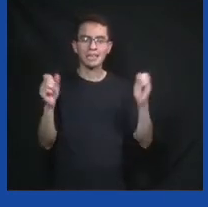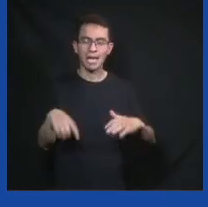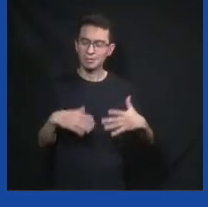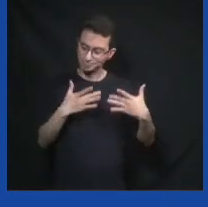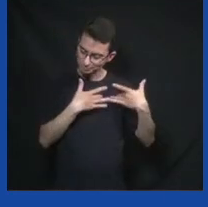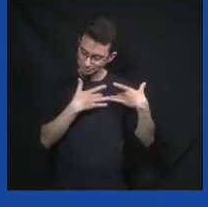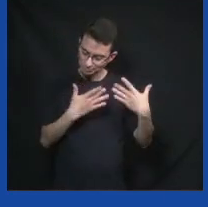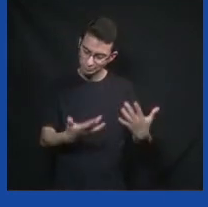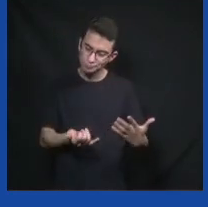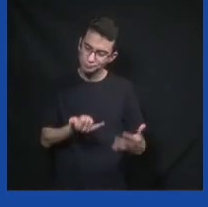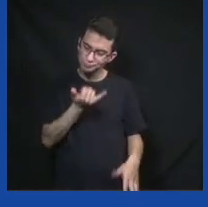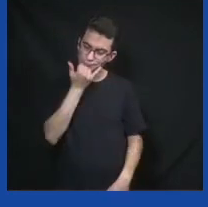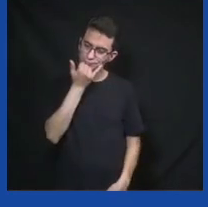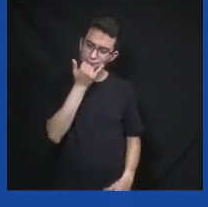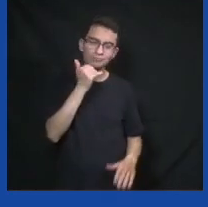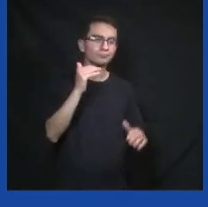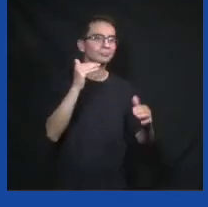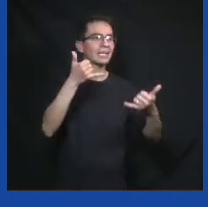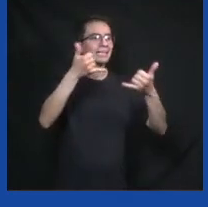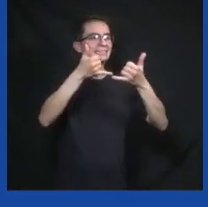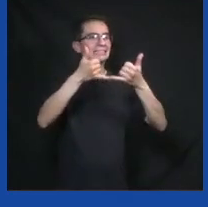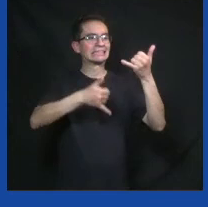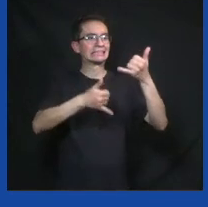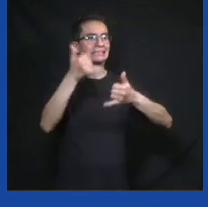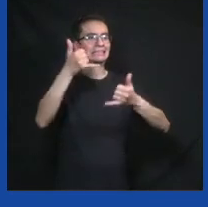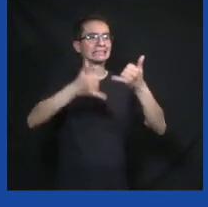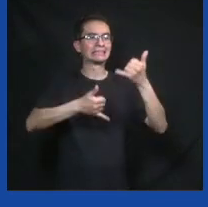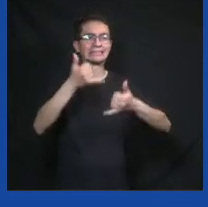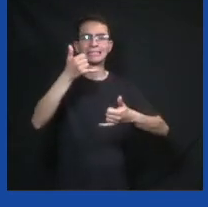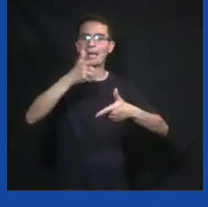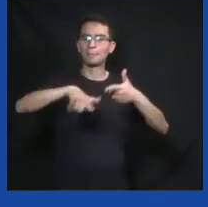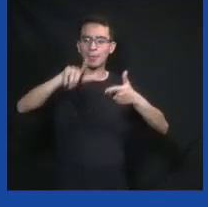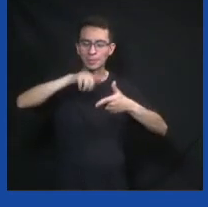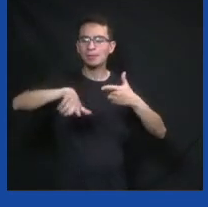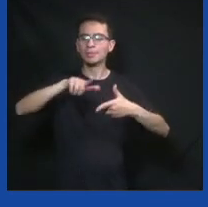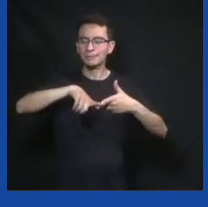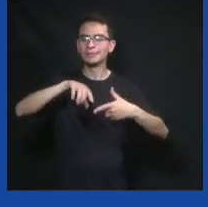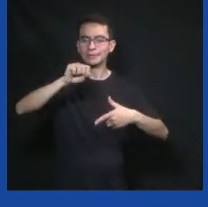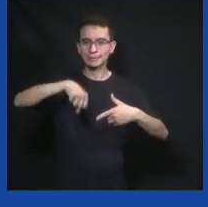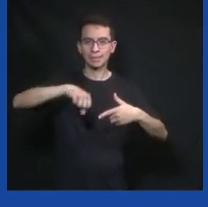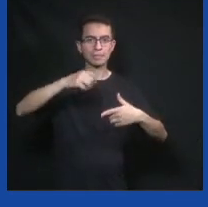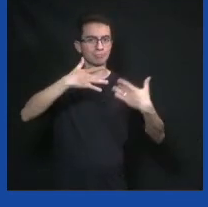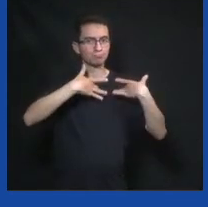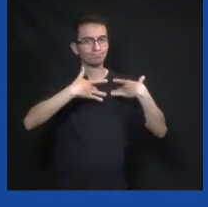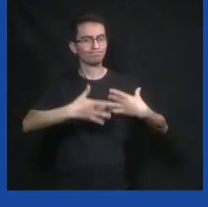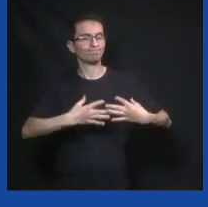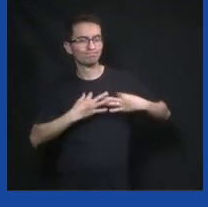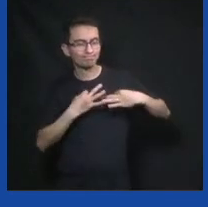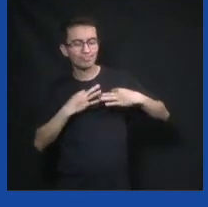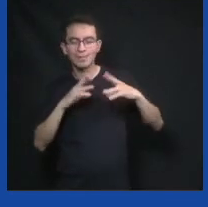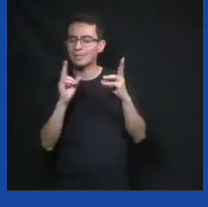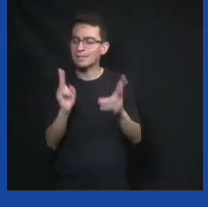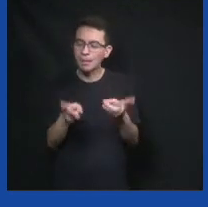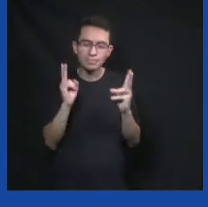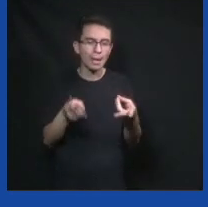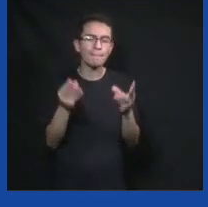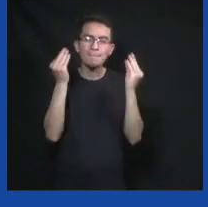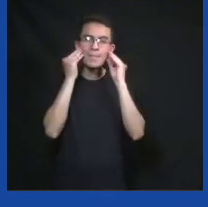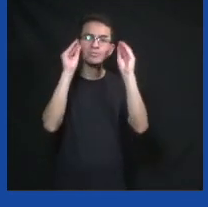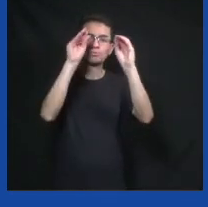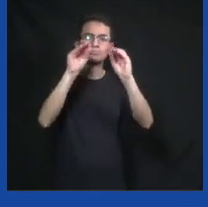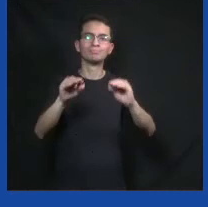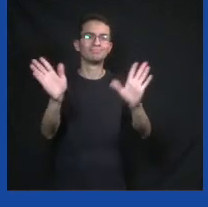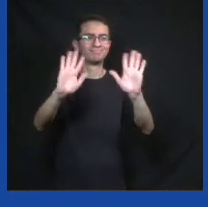Peço perdão pelas instabilidades aí de tecnologia, mas estou à disposição sempre, sempre, sempre. Beijo grande.